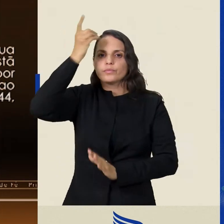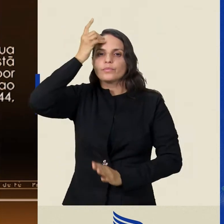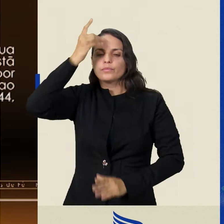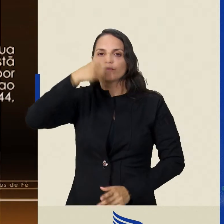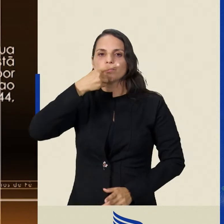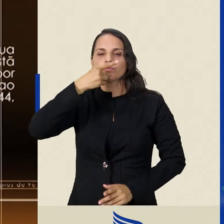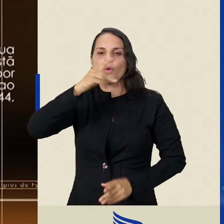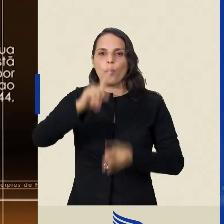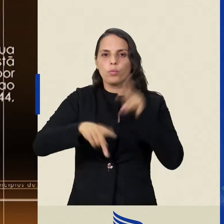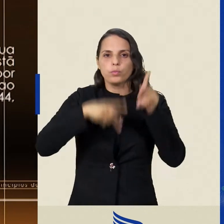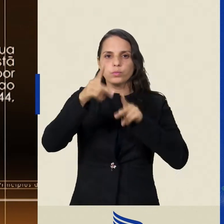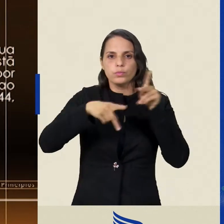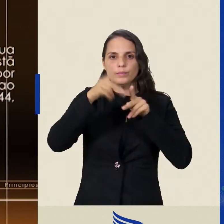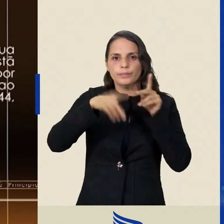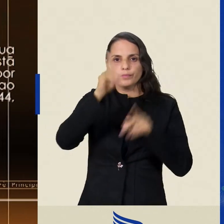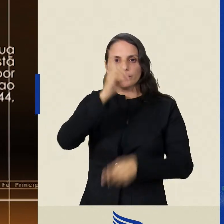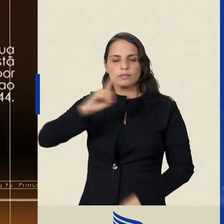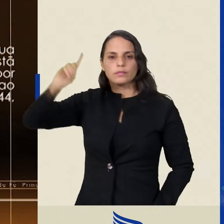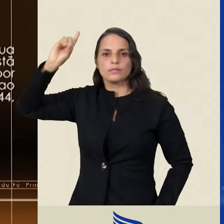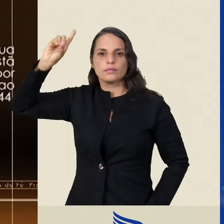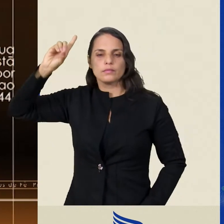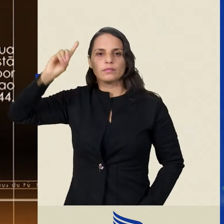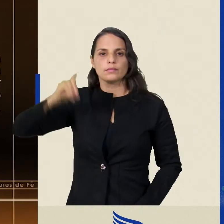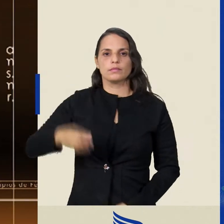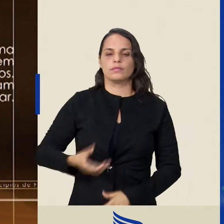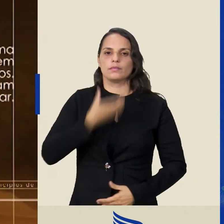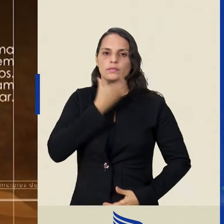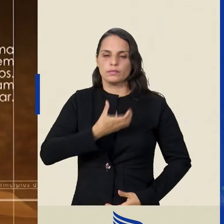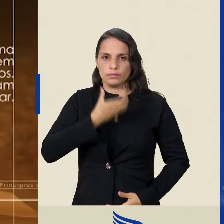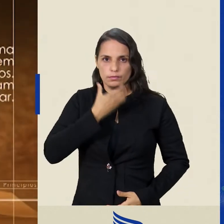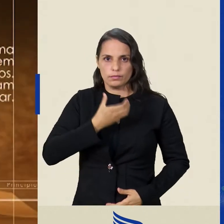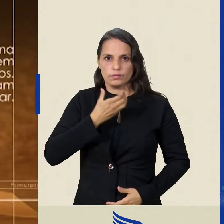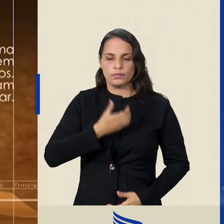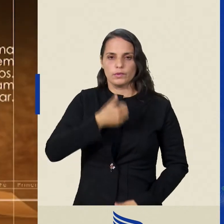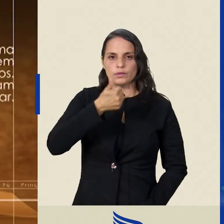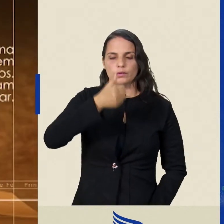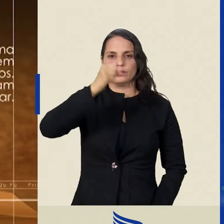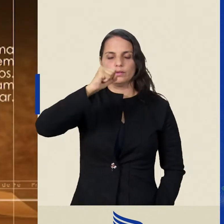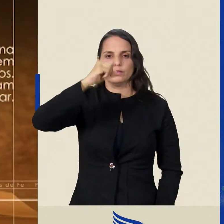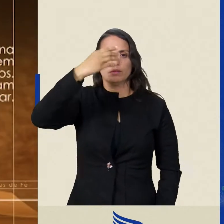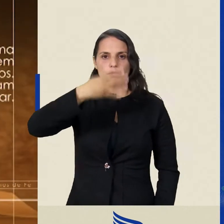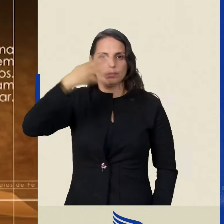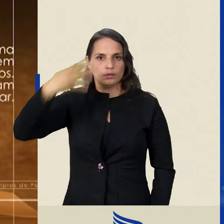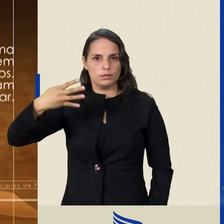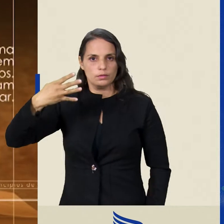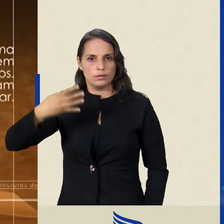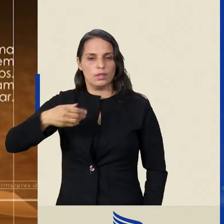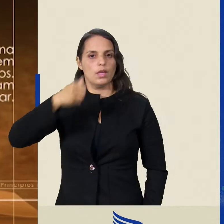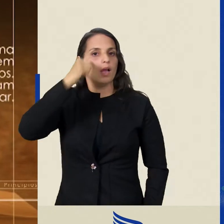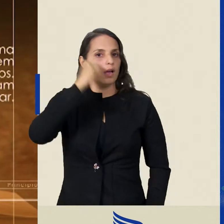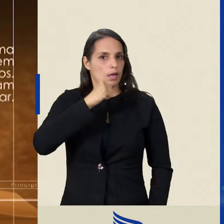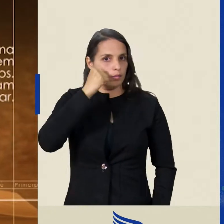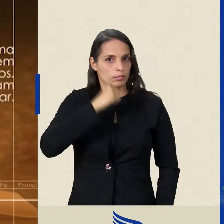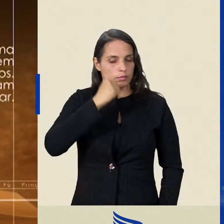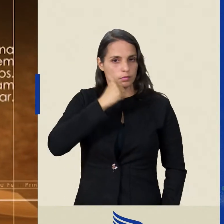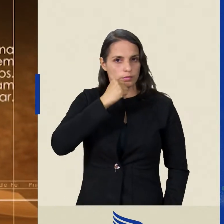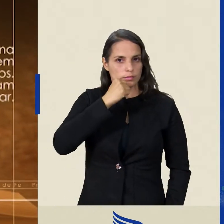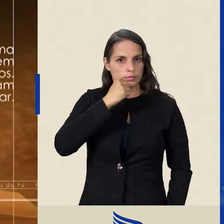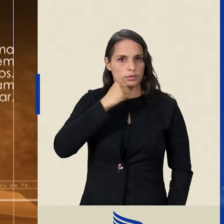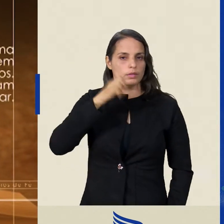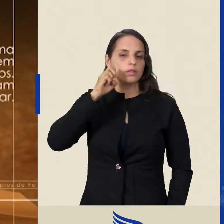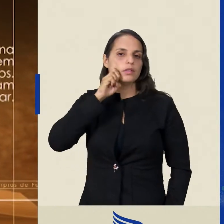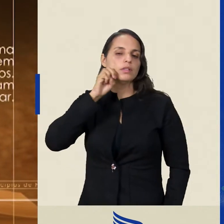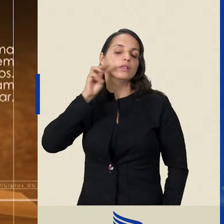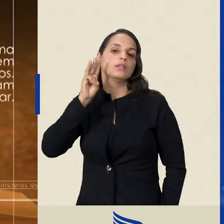remanescente. Em dezembro de 1844, achava-se a senhorita Harmon na casa de